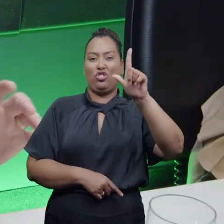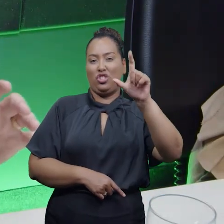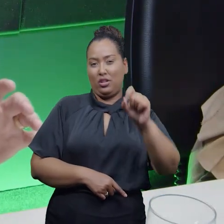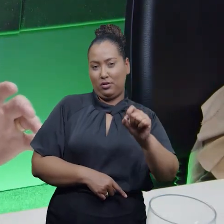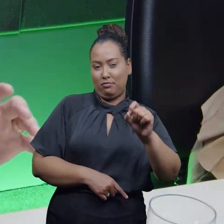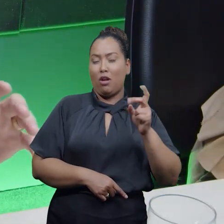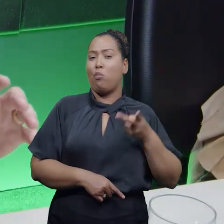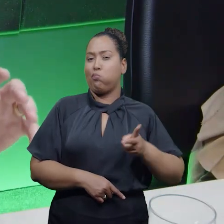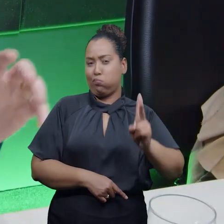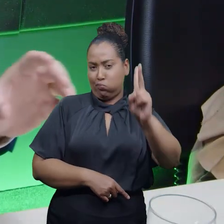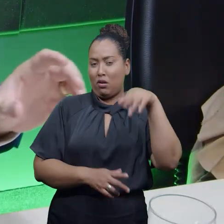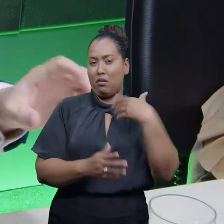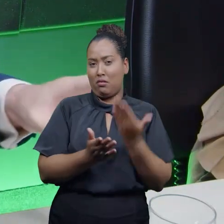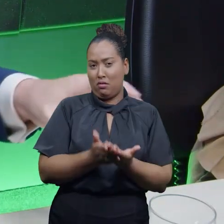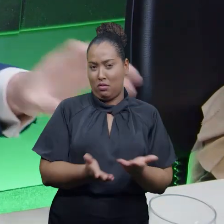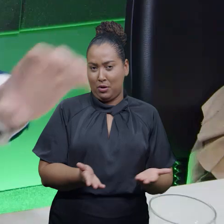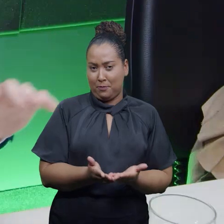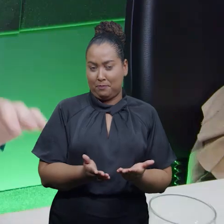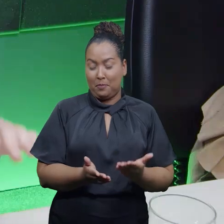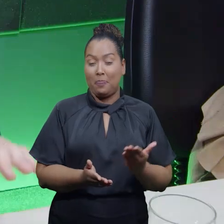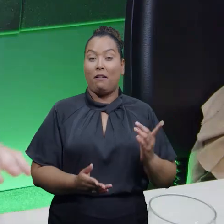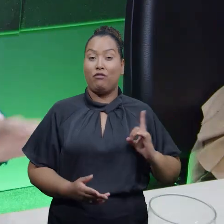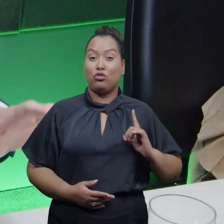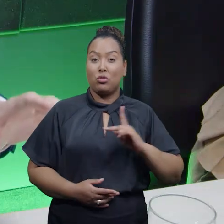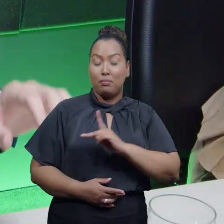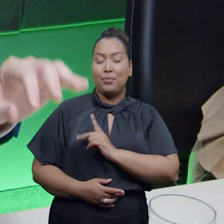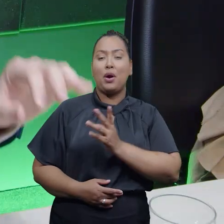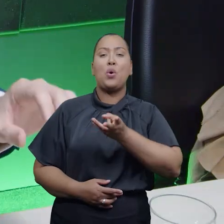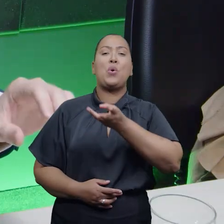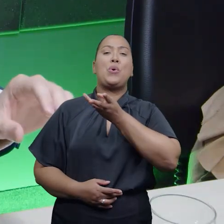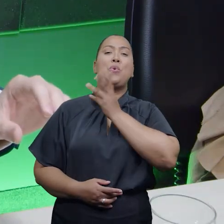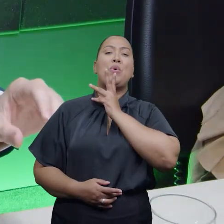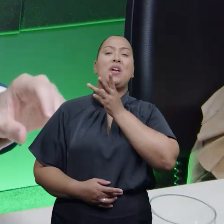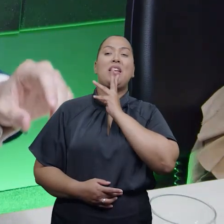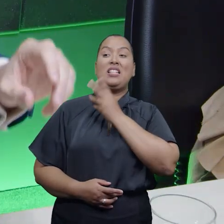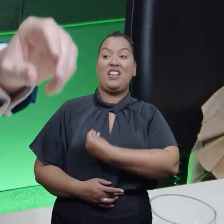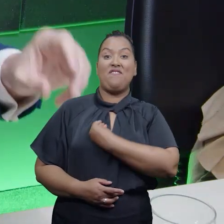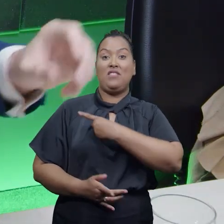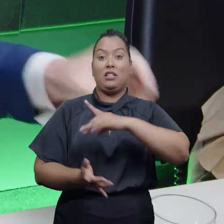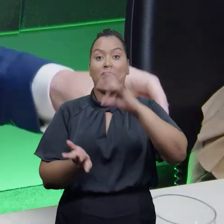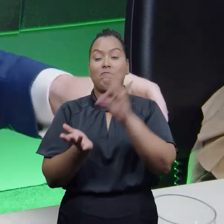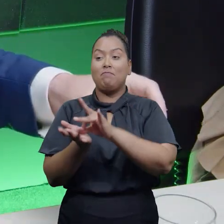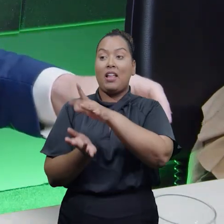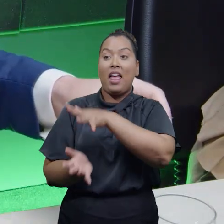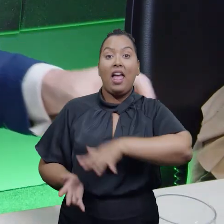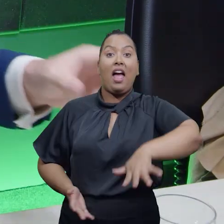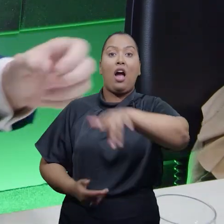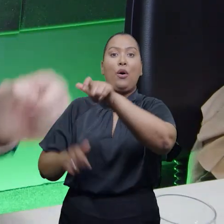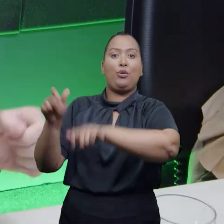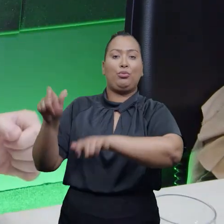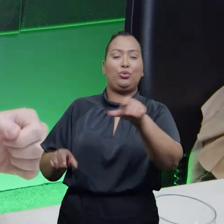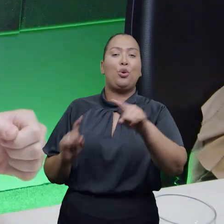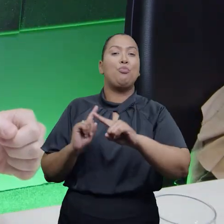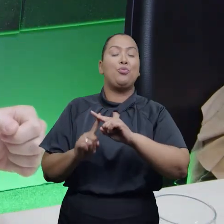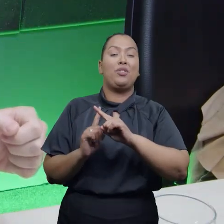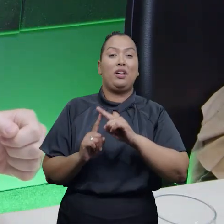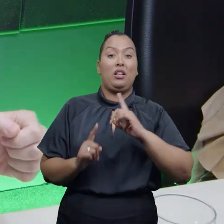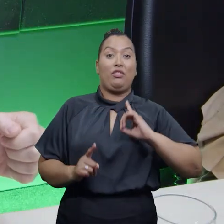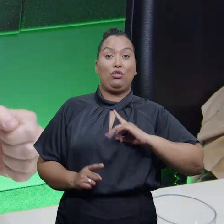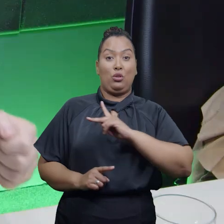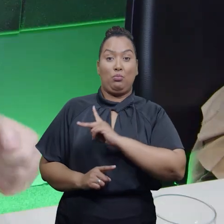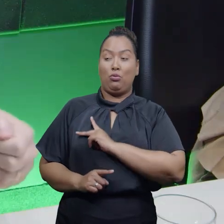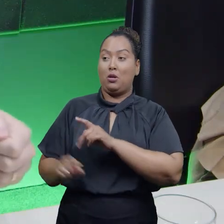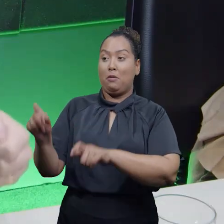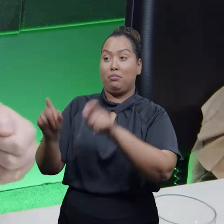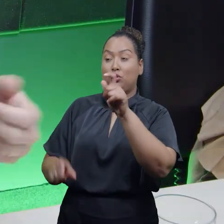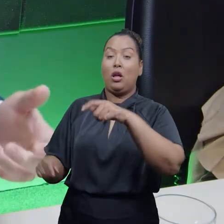Exatamente por isso, porque a Defensoria Pública, eu sempre digo, é uma instituição que conhece a realidade, porque ela recebe o